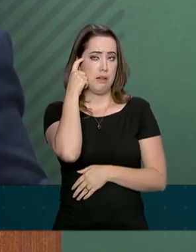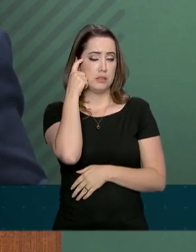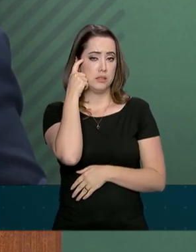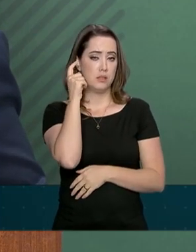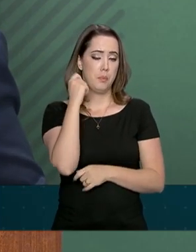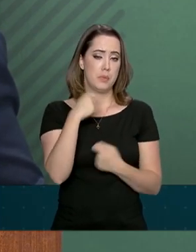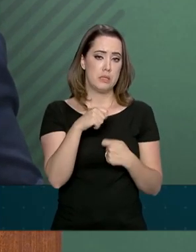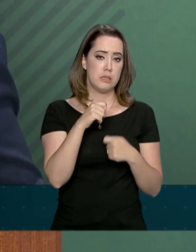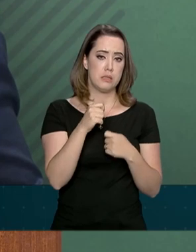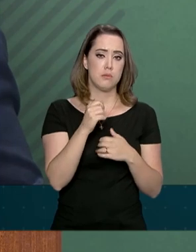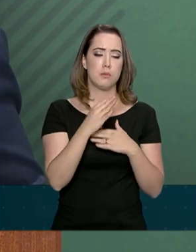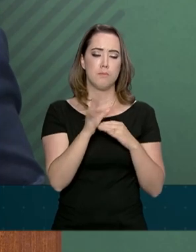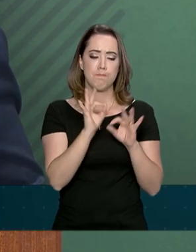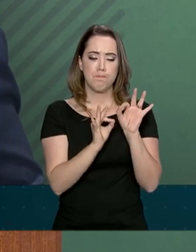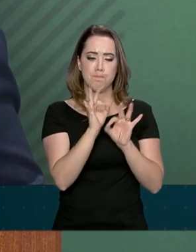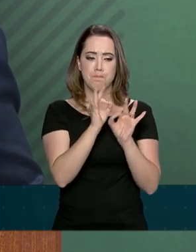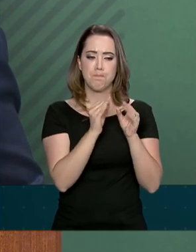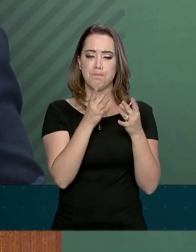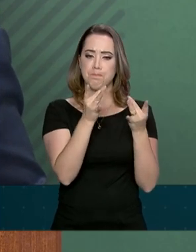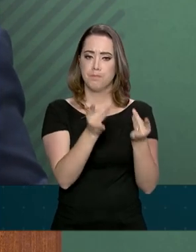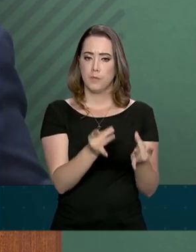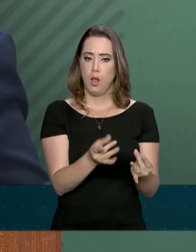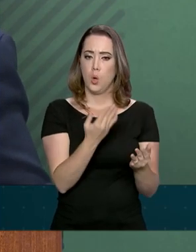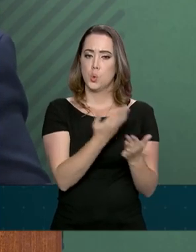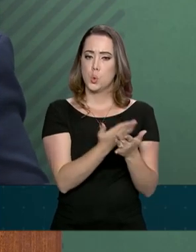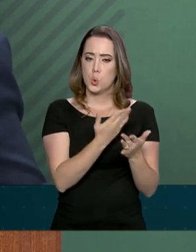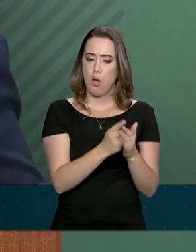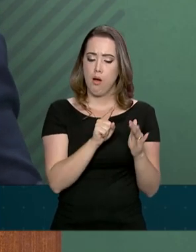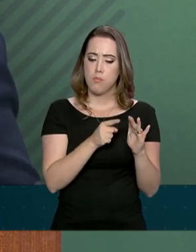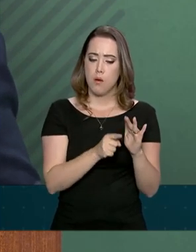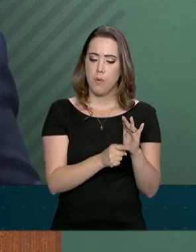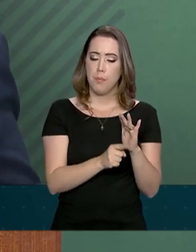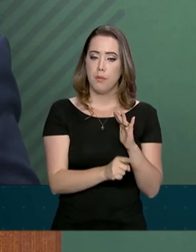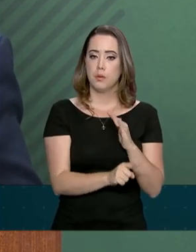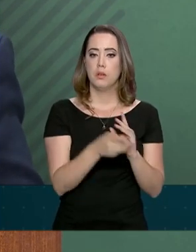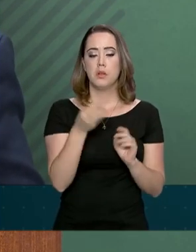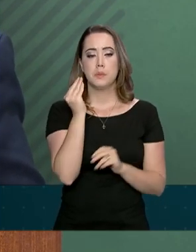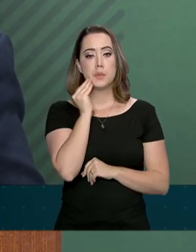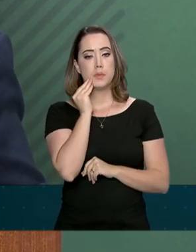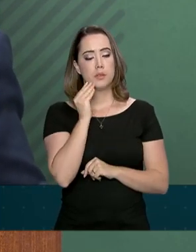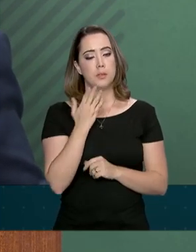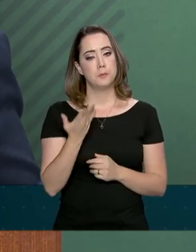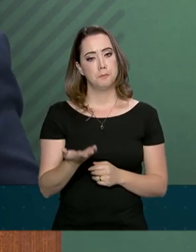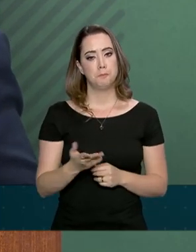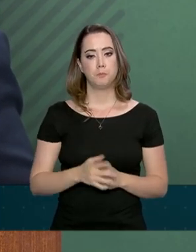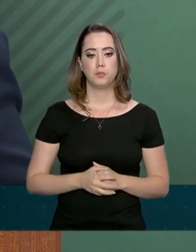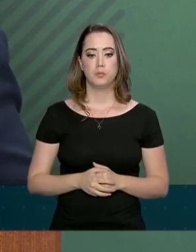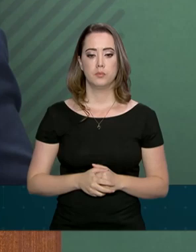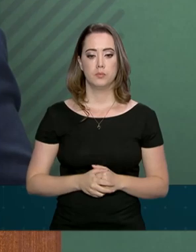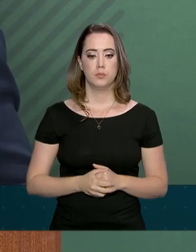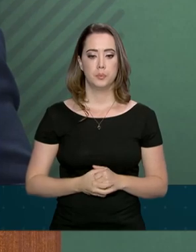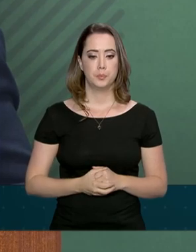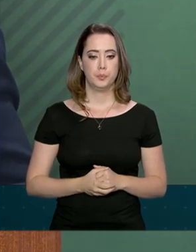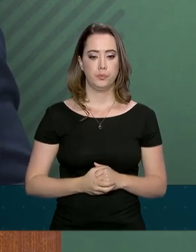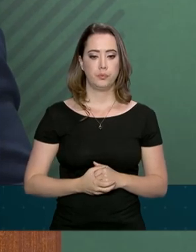devem ser maturadas devem ser aprofundadas e devem ser testadas é isso